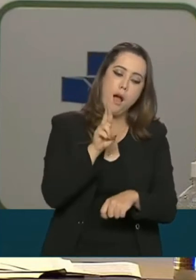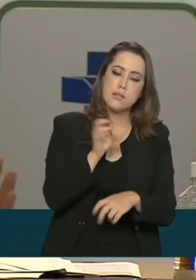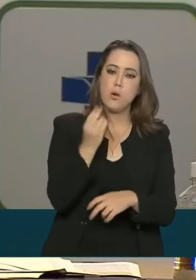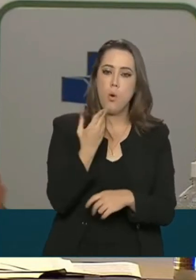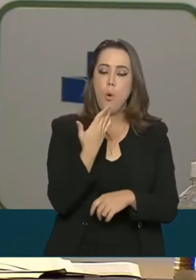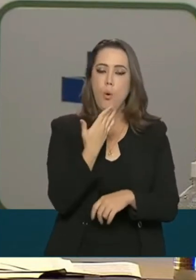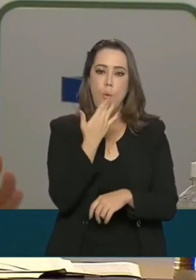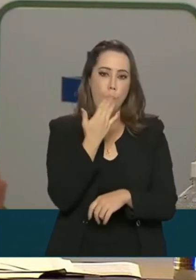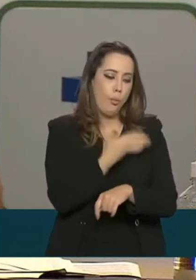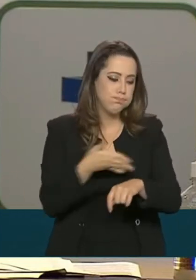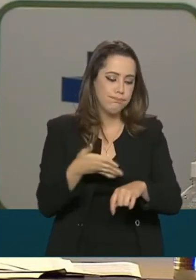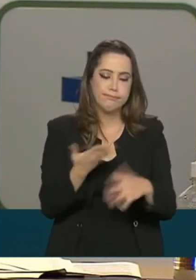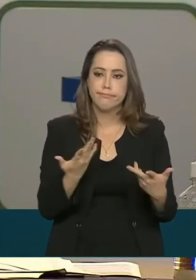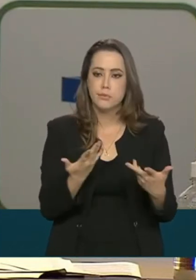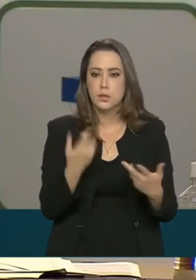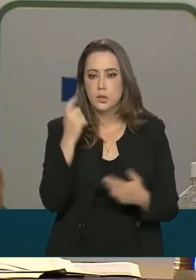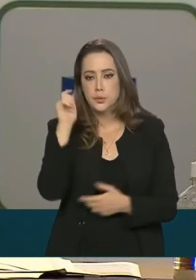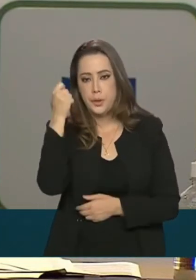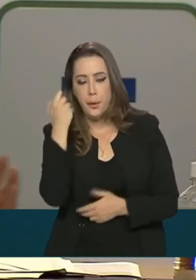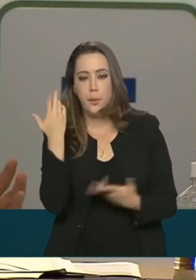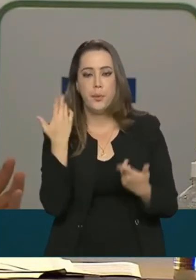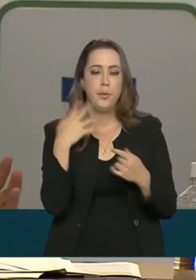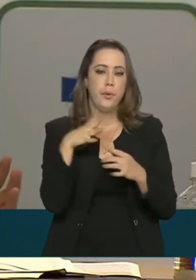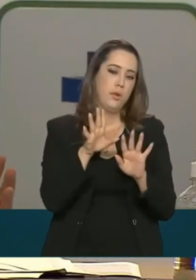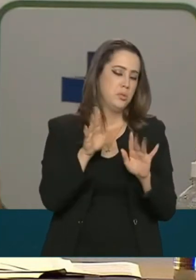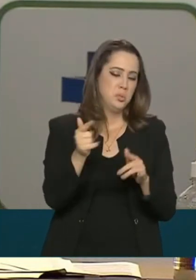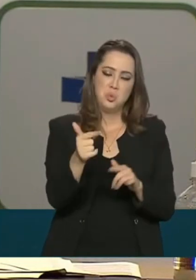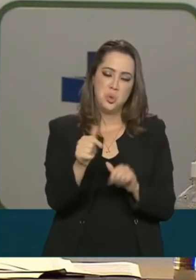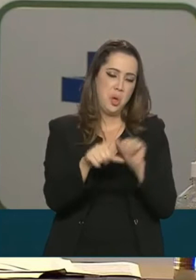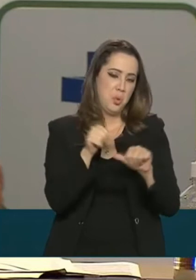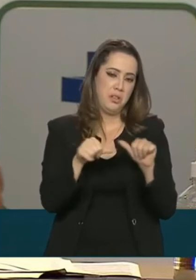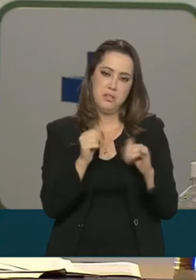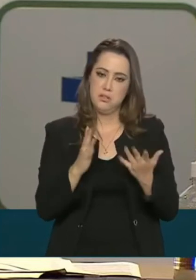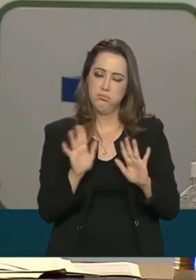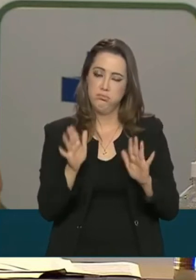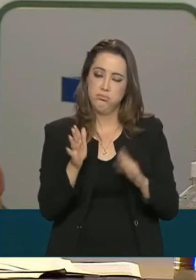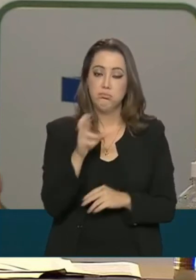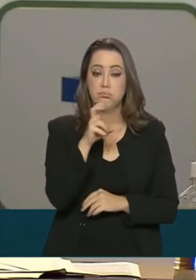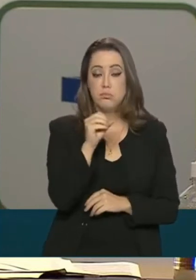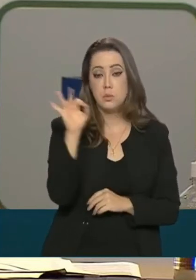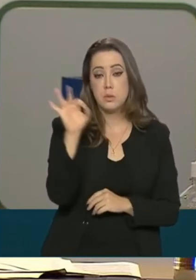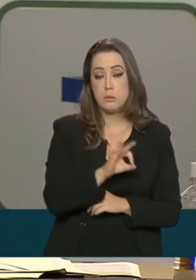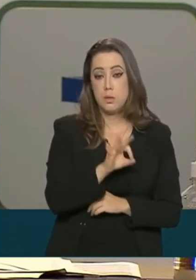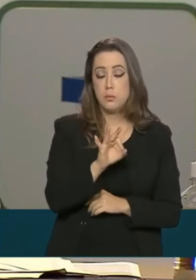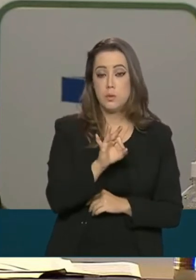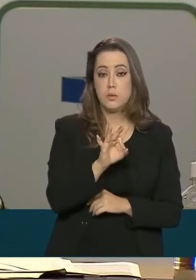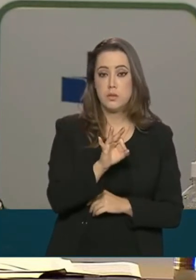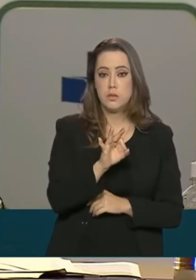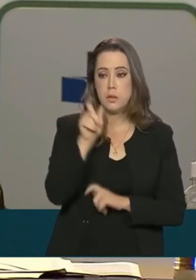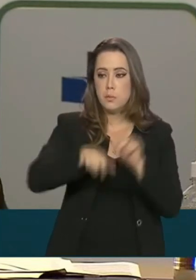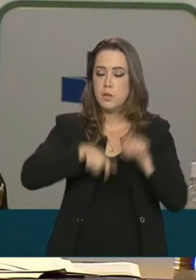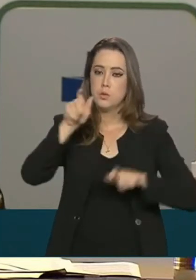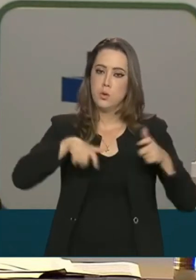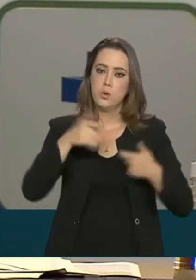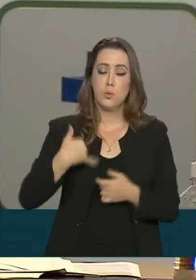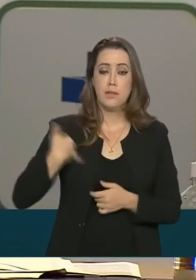esse comportamento epidemiológico não altera semana após semana. Cerca de 50% são de pacientes com